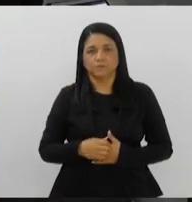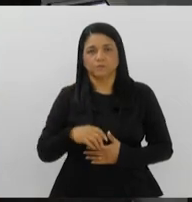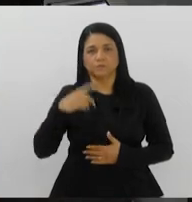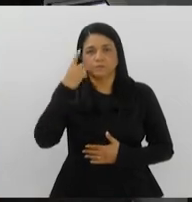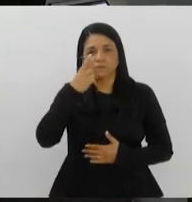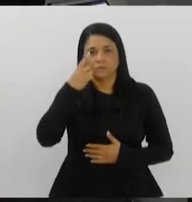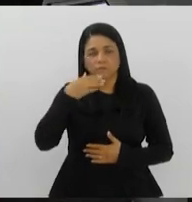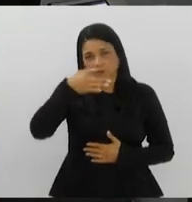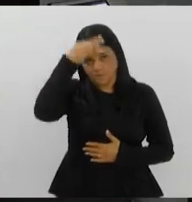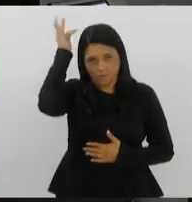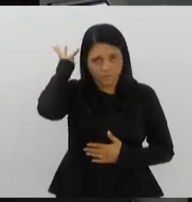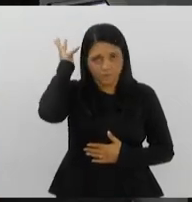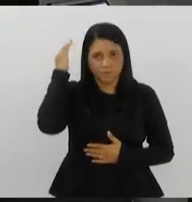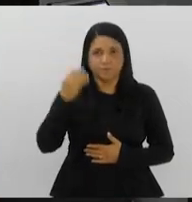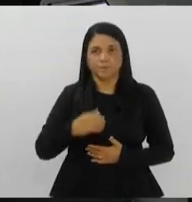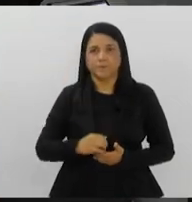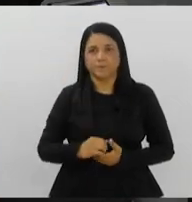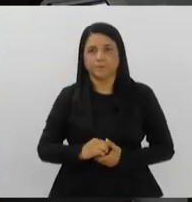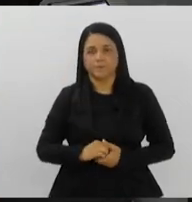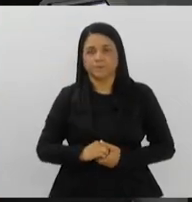Deputado Fred Pacheco.